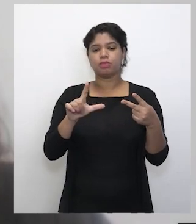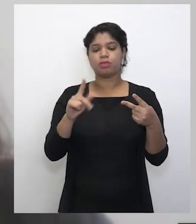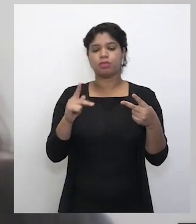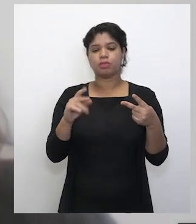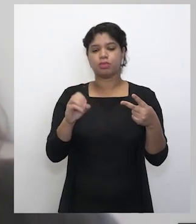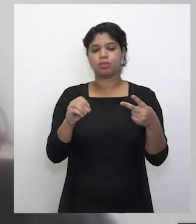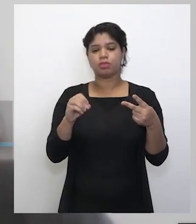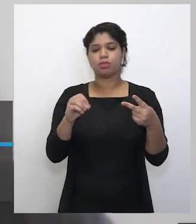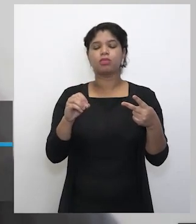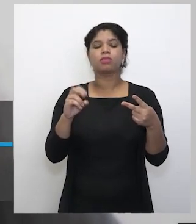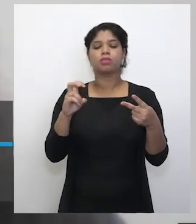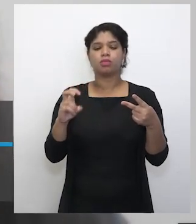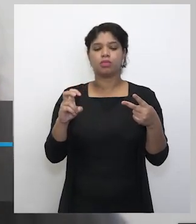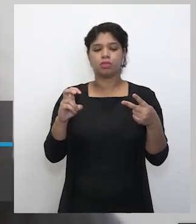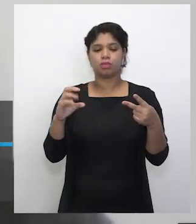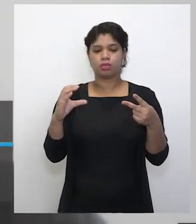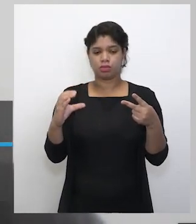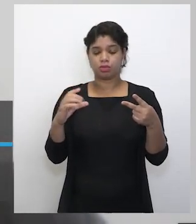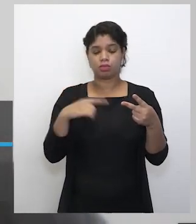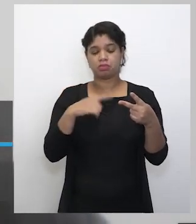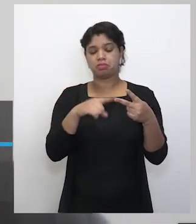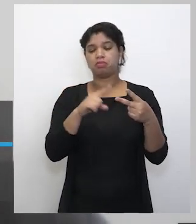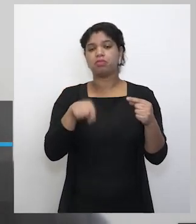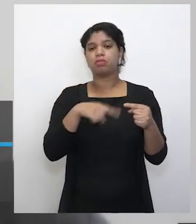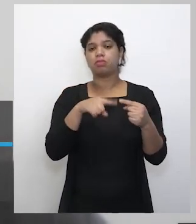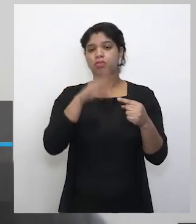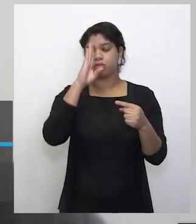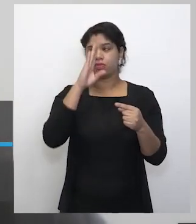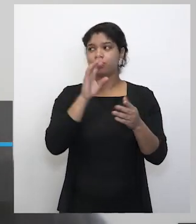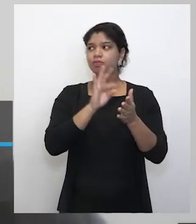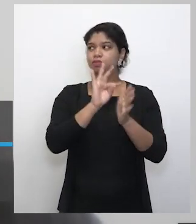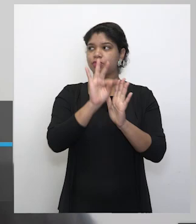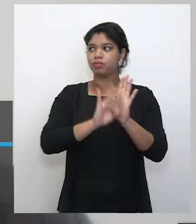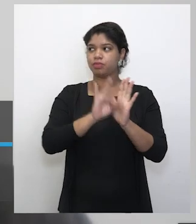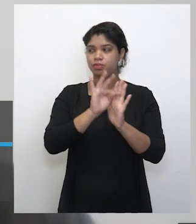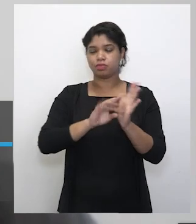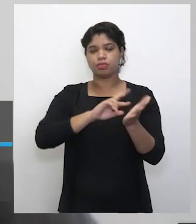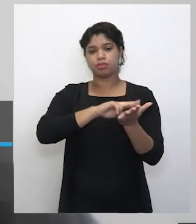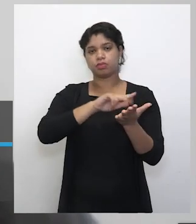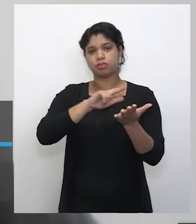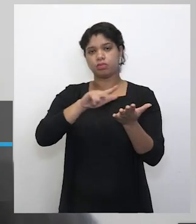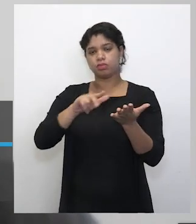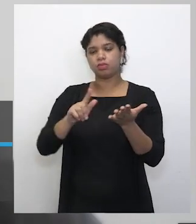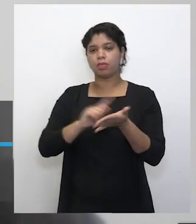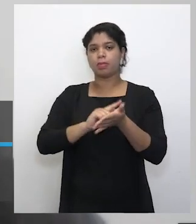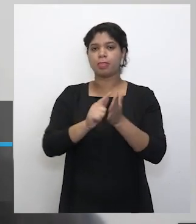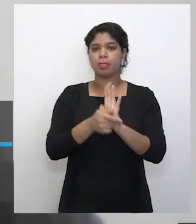EF15LP05C é produzir textos de diferentes gêneros e